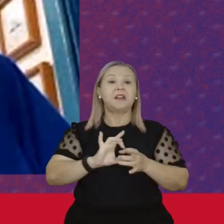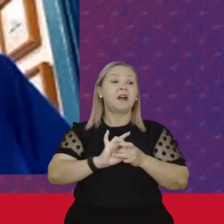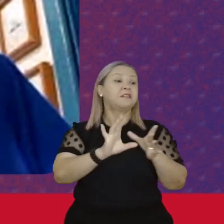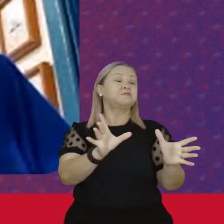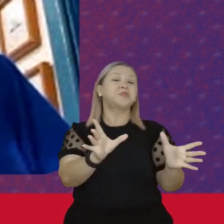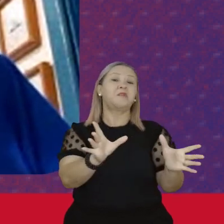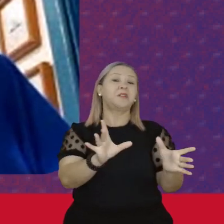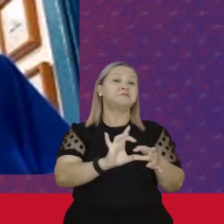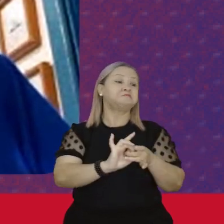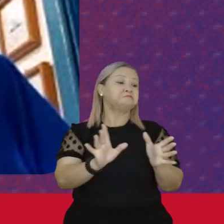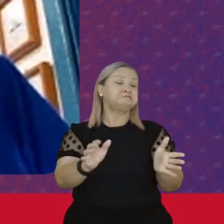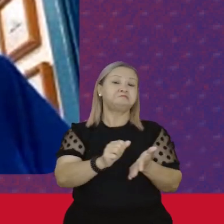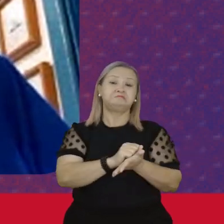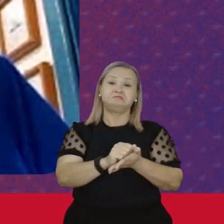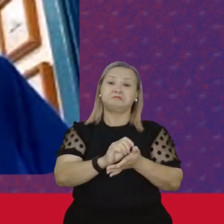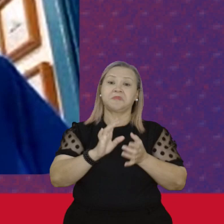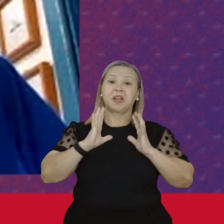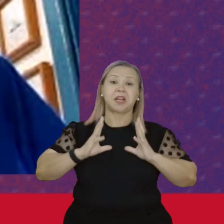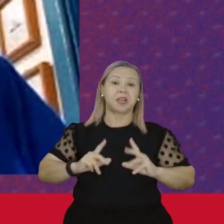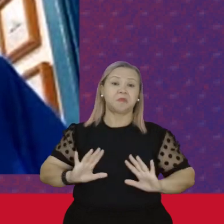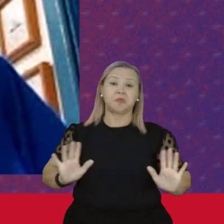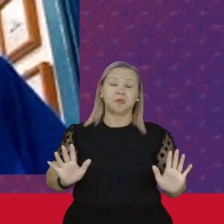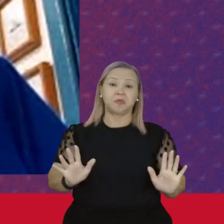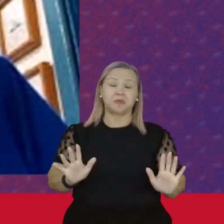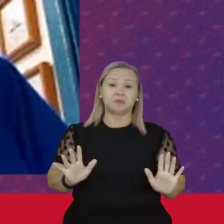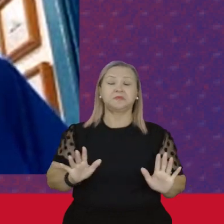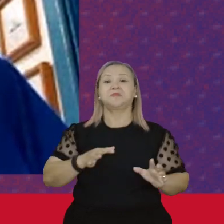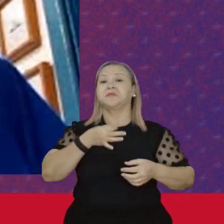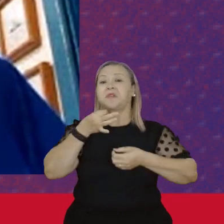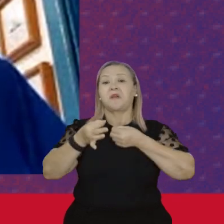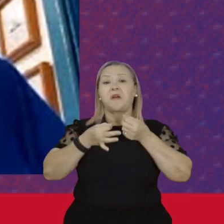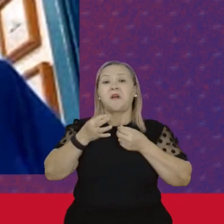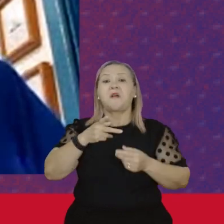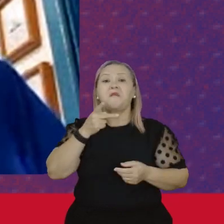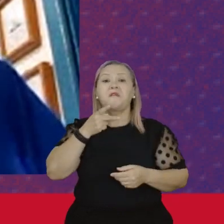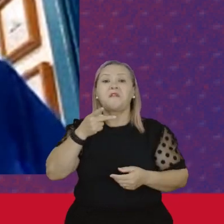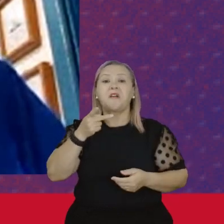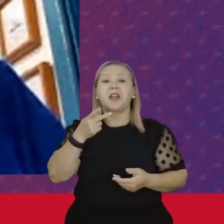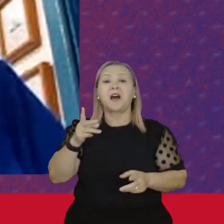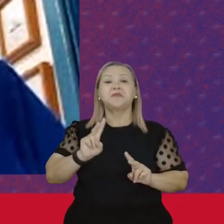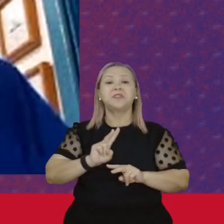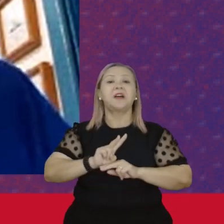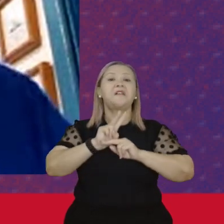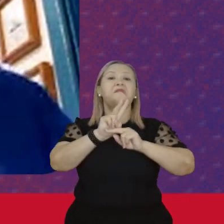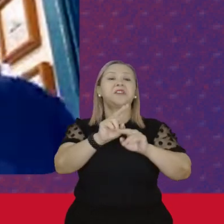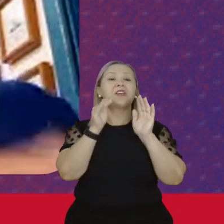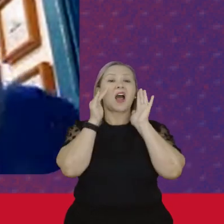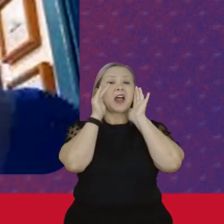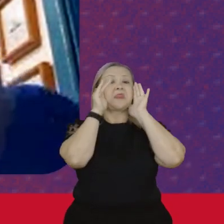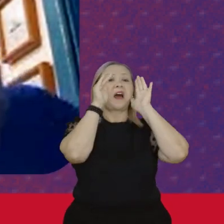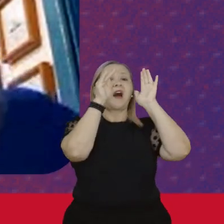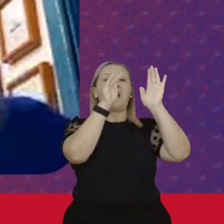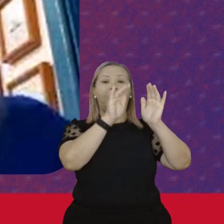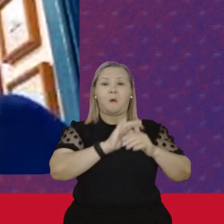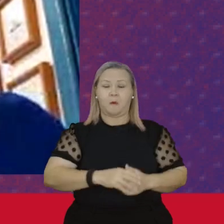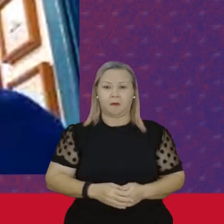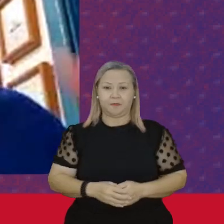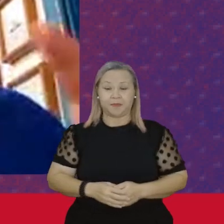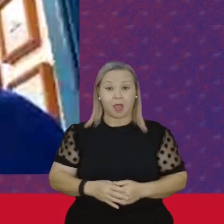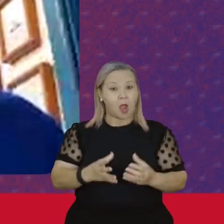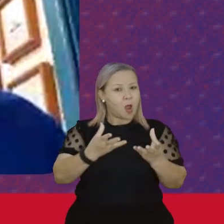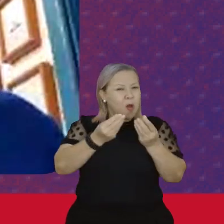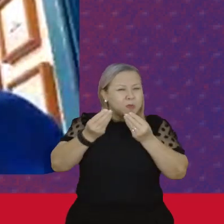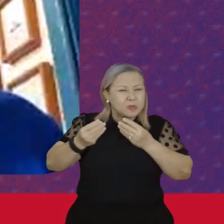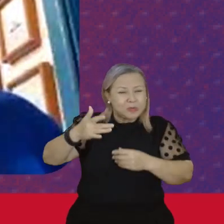absolvido sob a alegação de legítima defesa da honra. É uma coisa tão